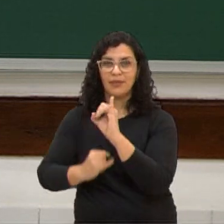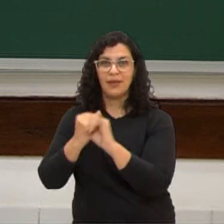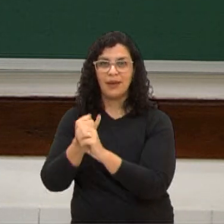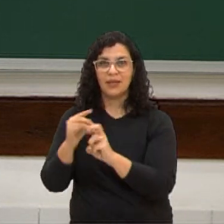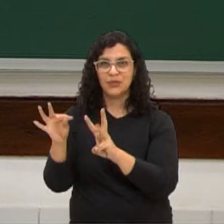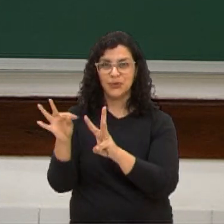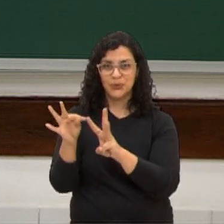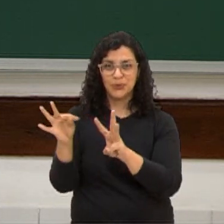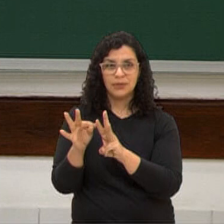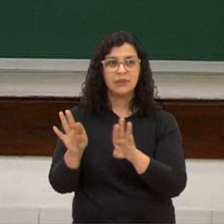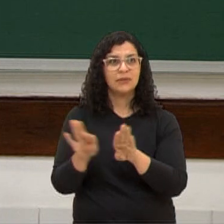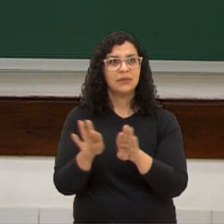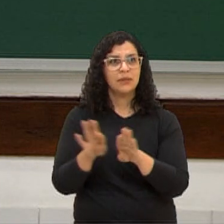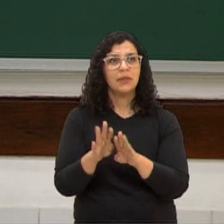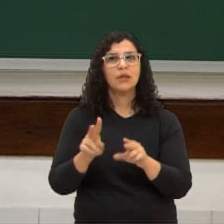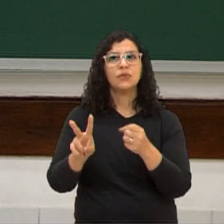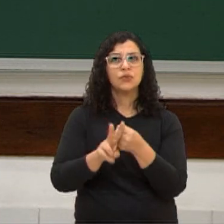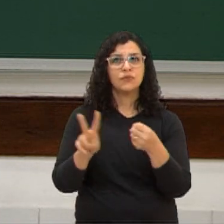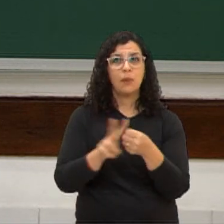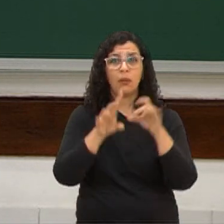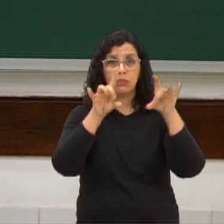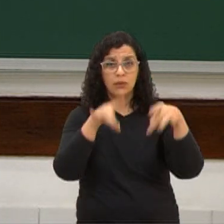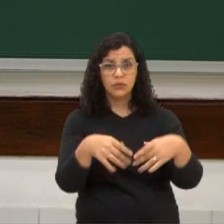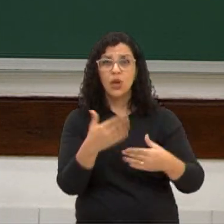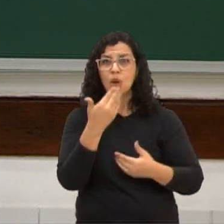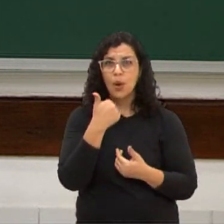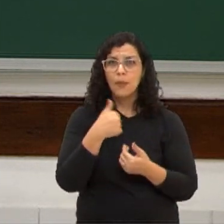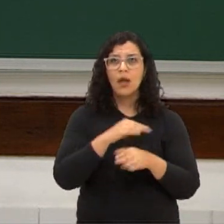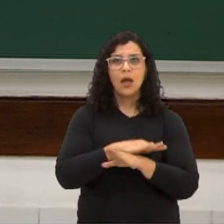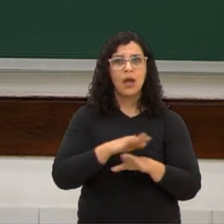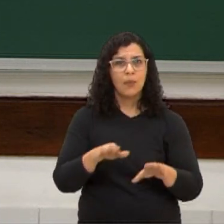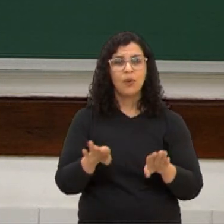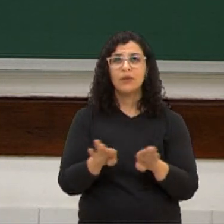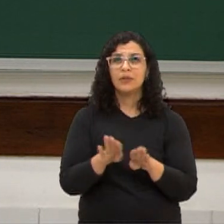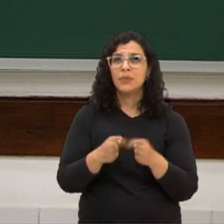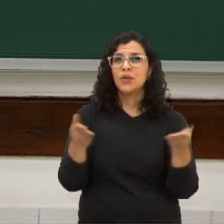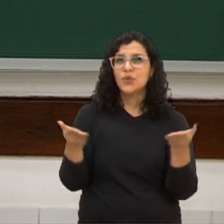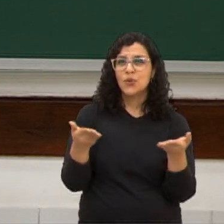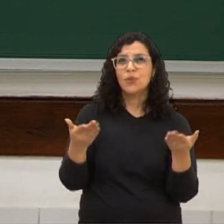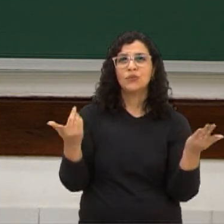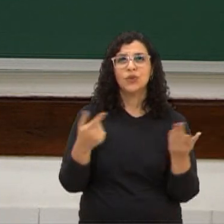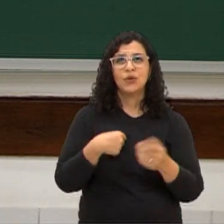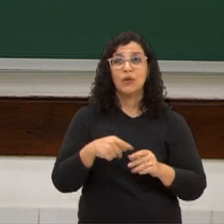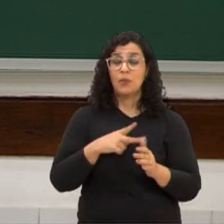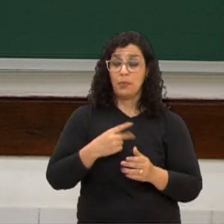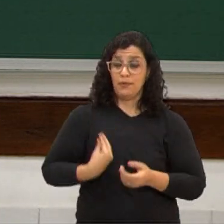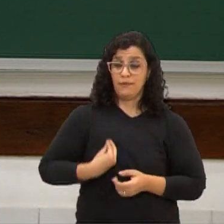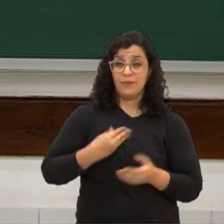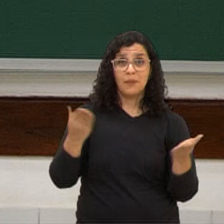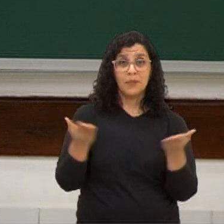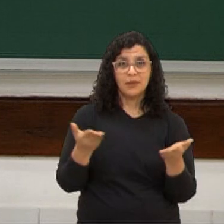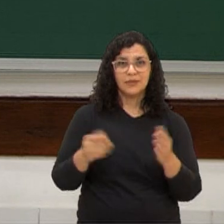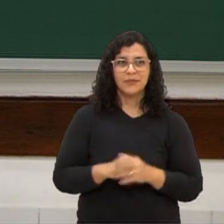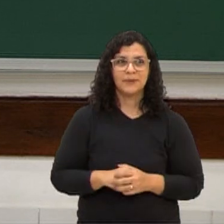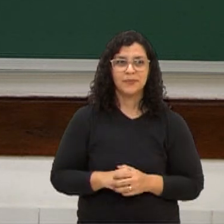E os verbos dejar, comer, partir en el presente del indicativo.